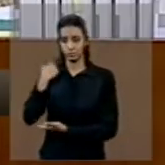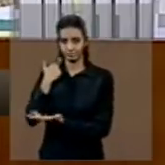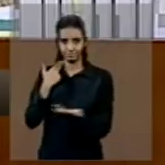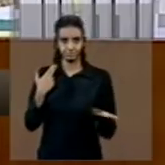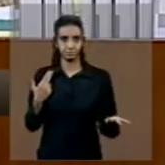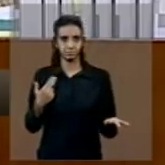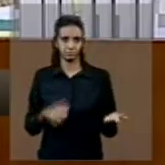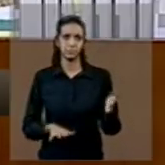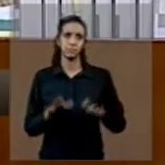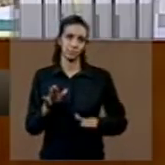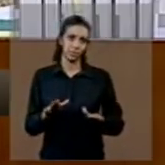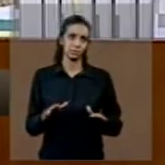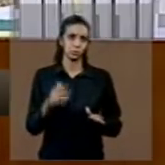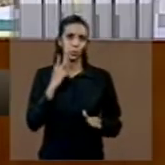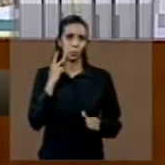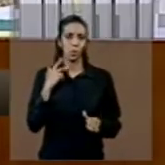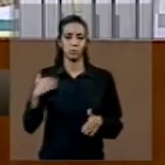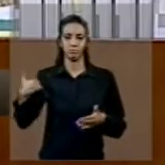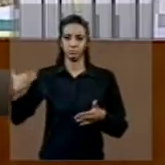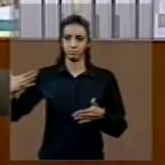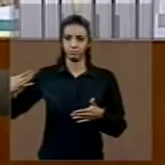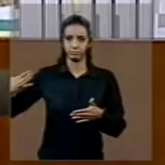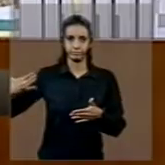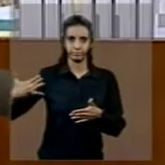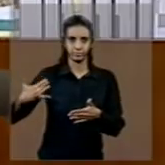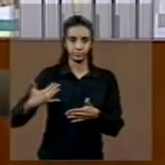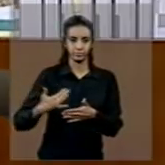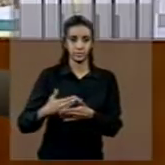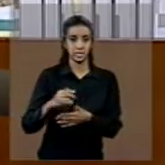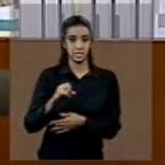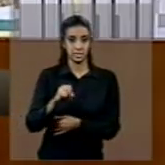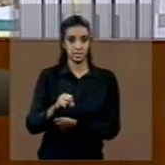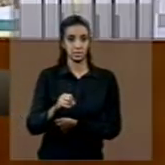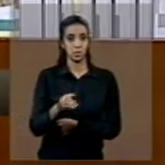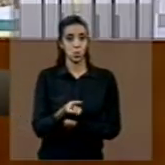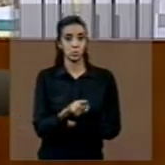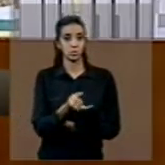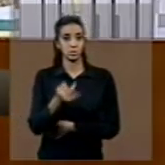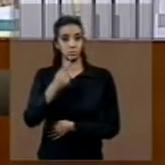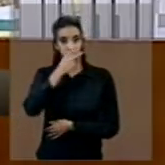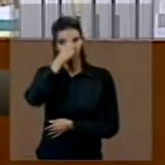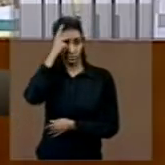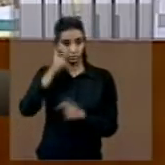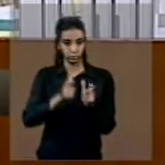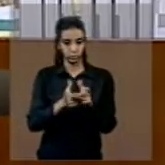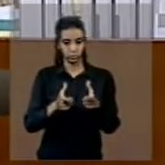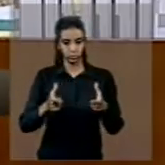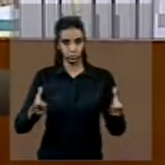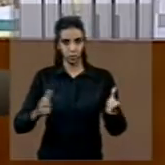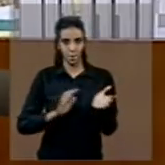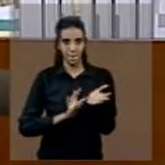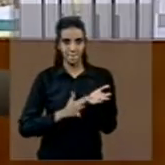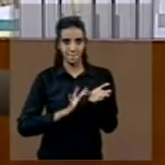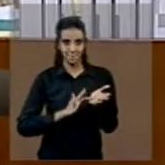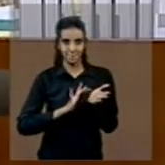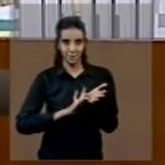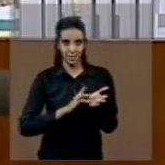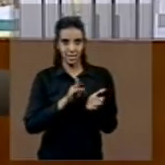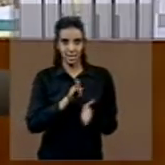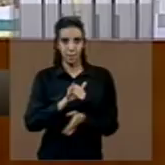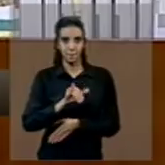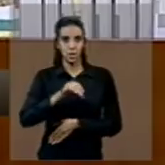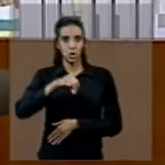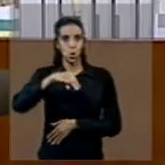com o passar do tempo, aumentando a base de pessoas que foram biometrizadas, ou seja, que se submeteram ao processo